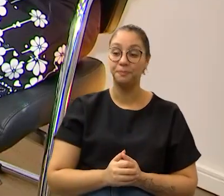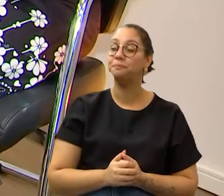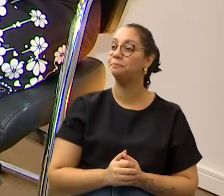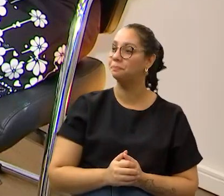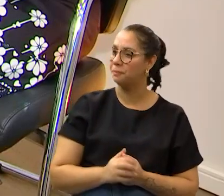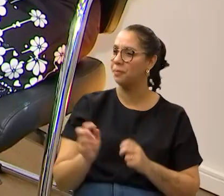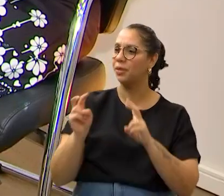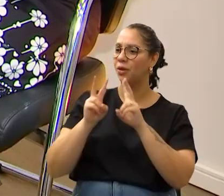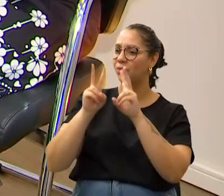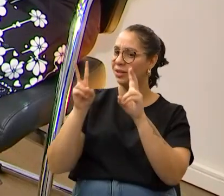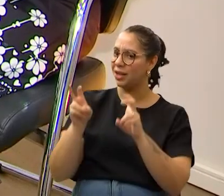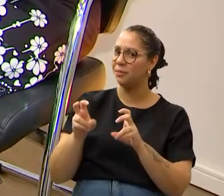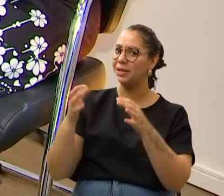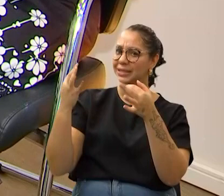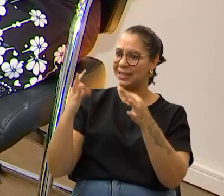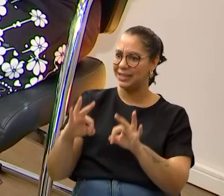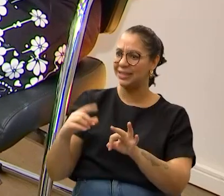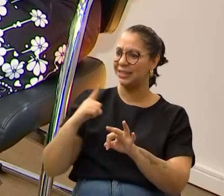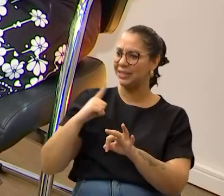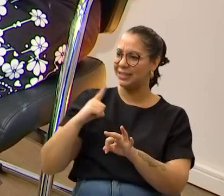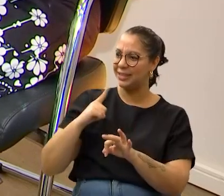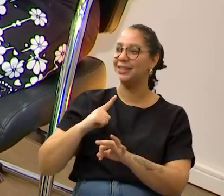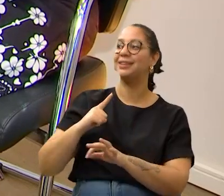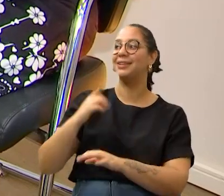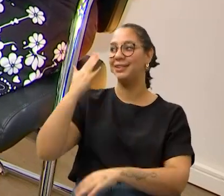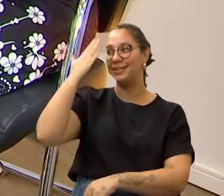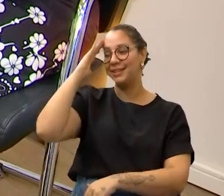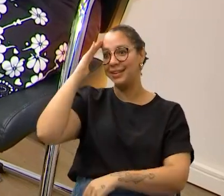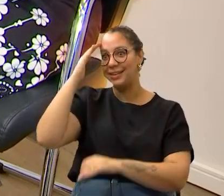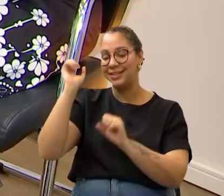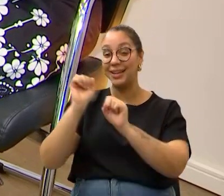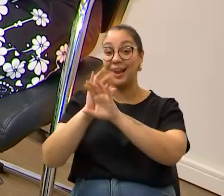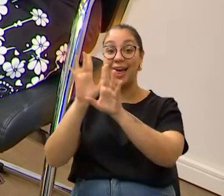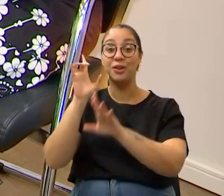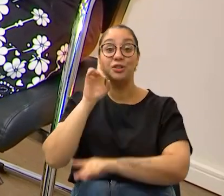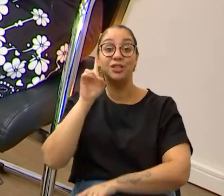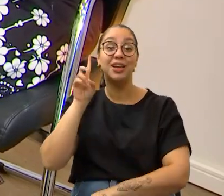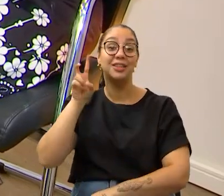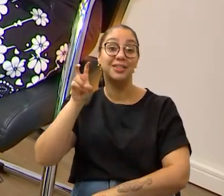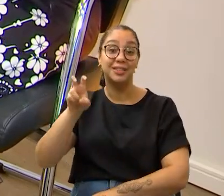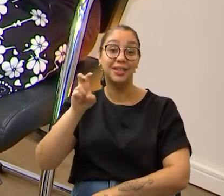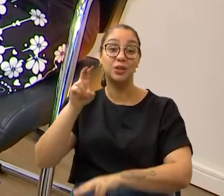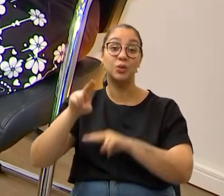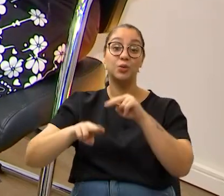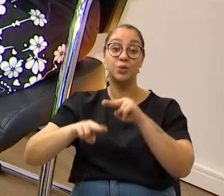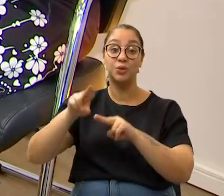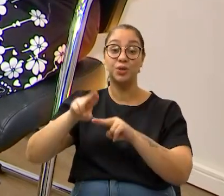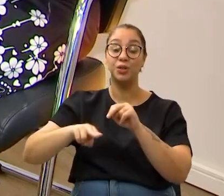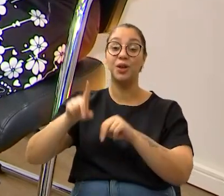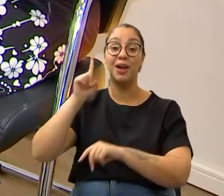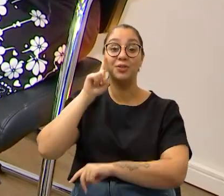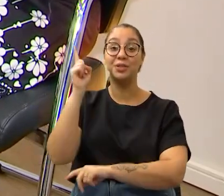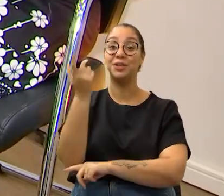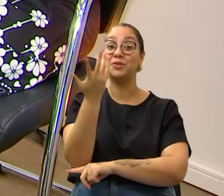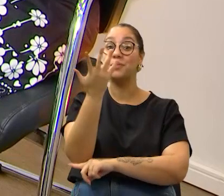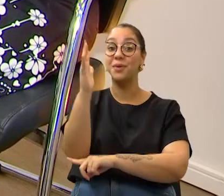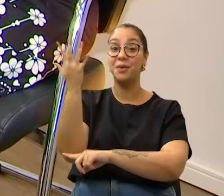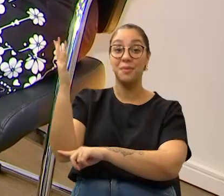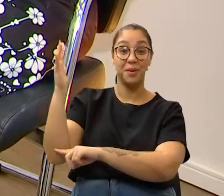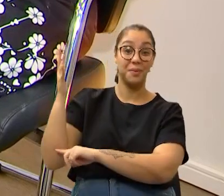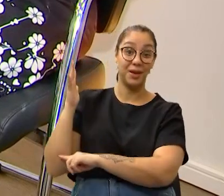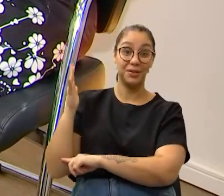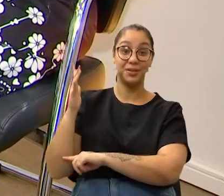um assunto que com certeza você domina bem, Rossini. Olha, dia 5 de junho é o Dia do Meio Ambiente e